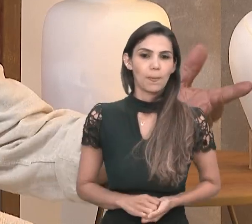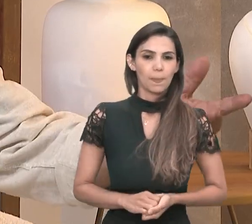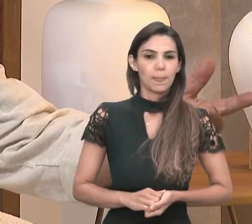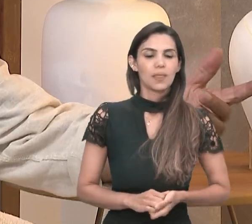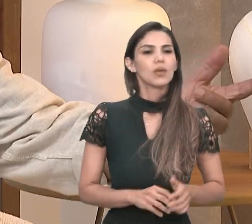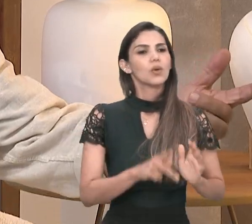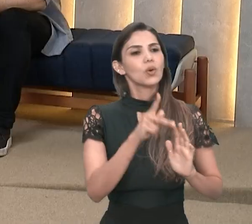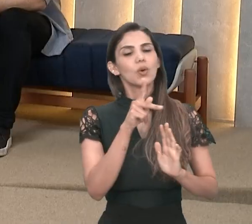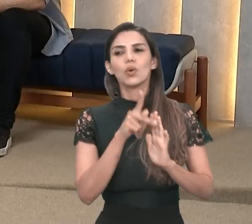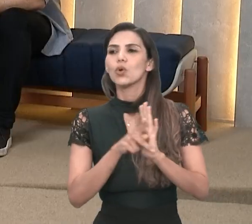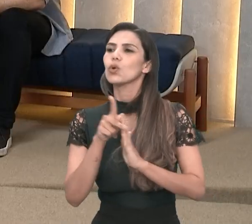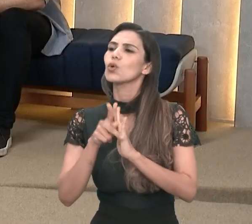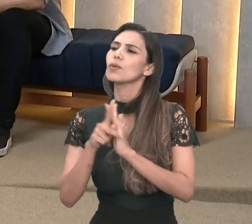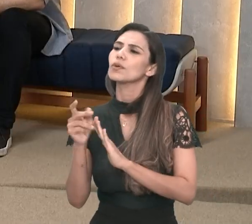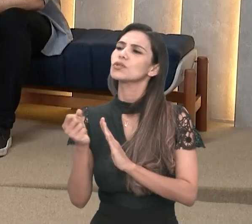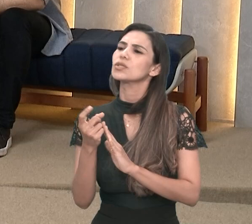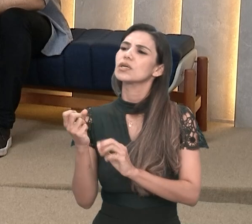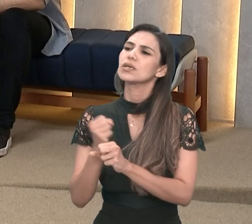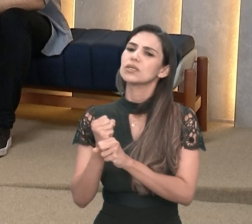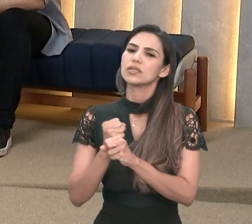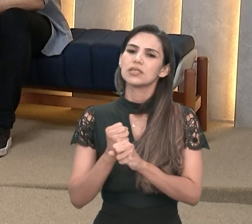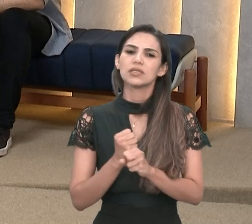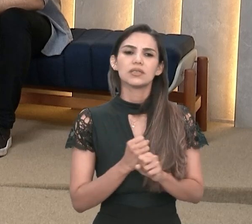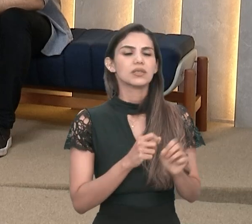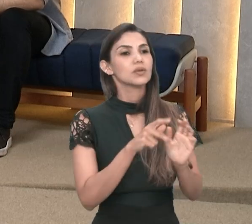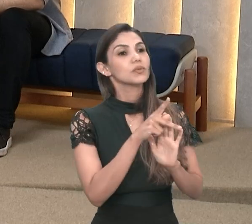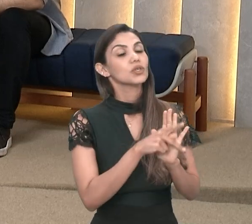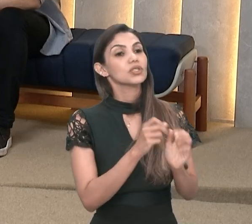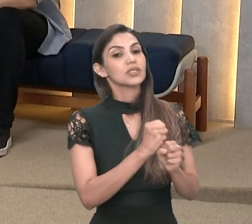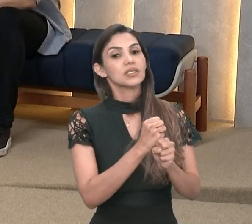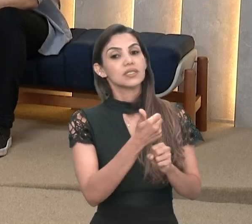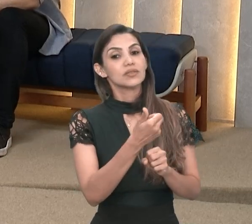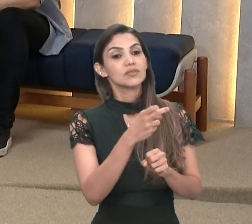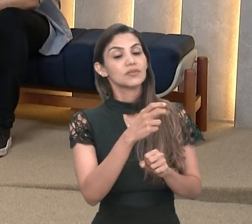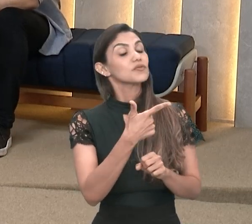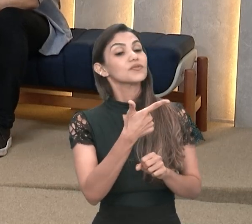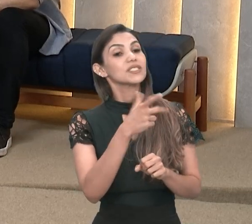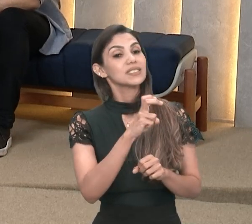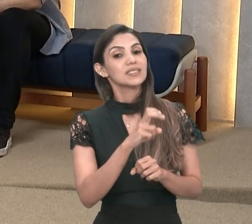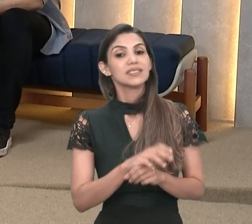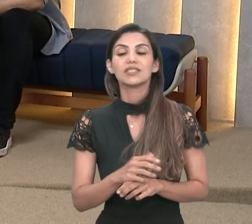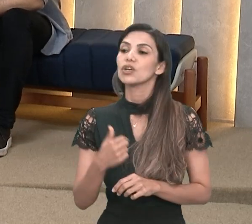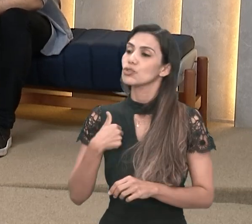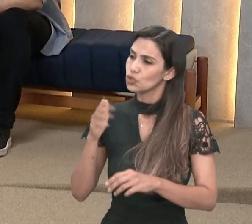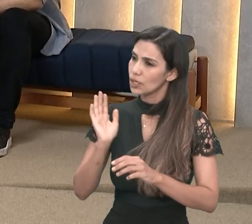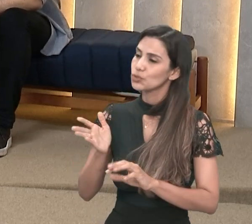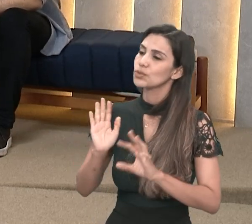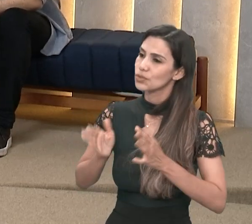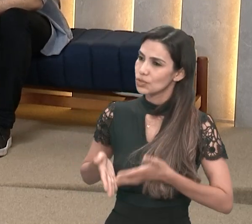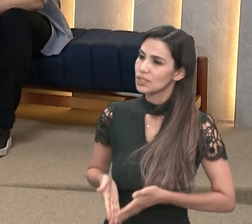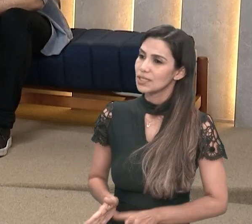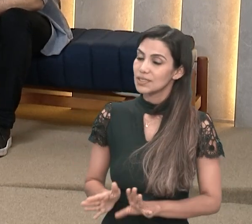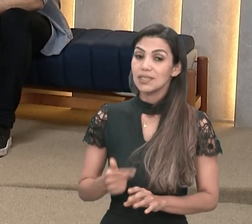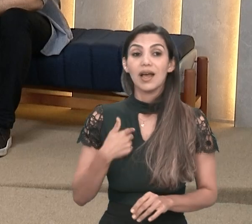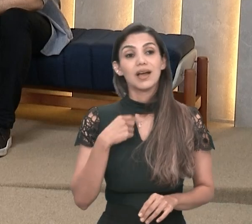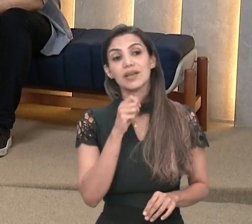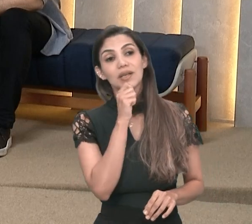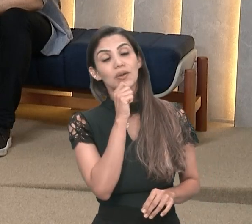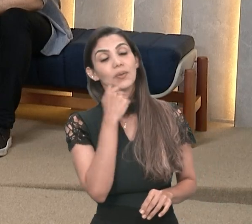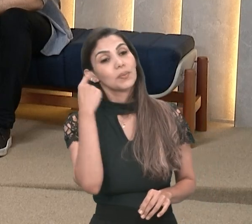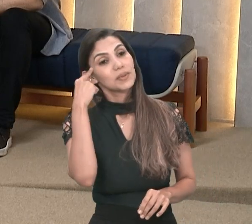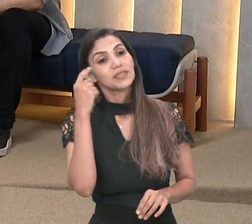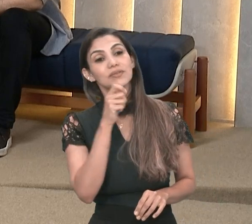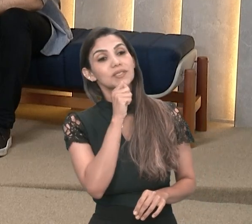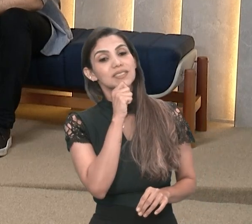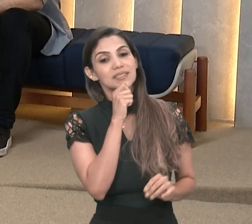Você não tinha nascido. Né? Você não tinha nascido. Eu tinha nascido há 10 anos, mas assim, vim conhecer realmente depois que